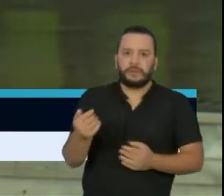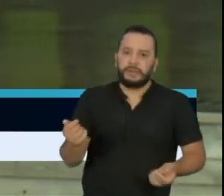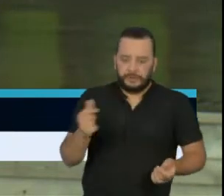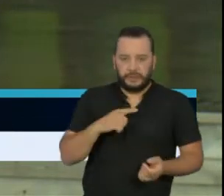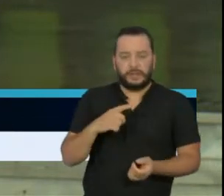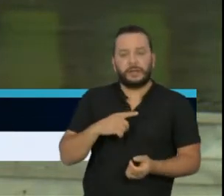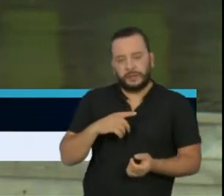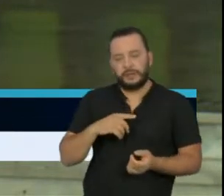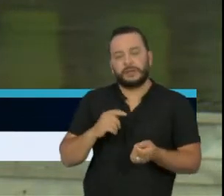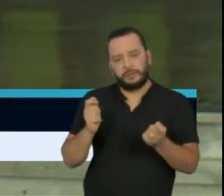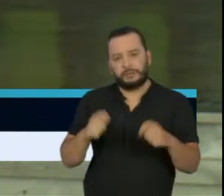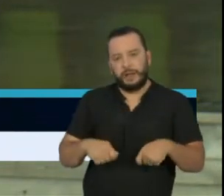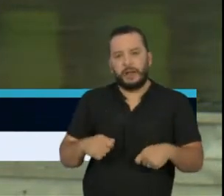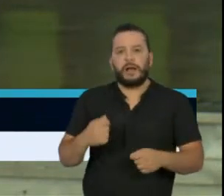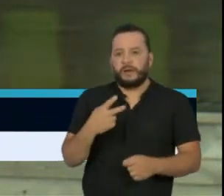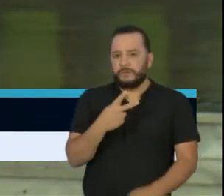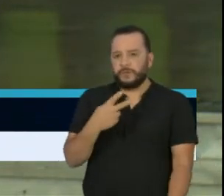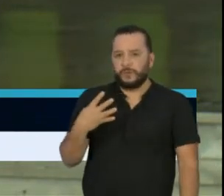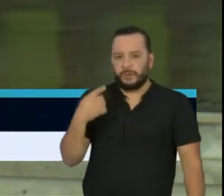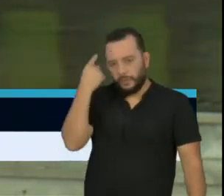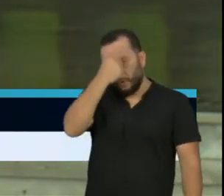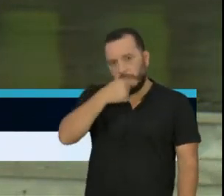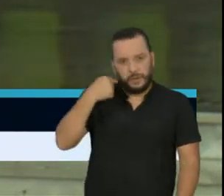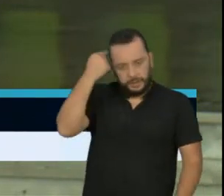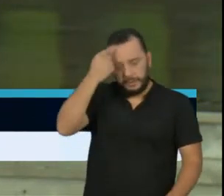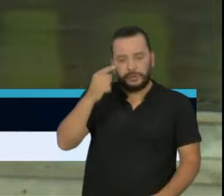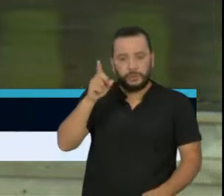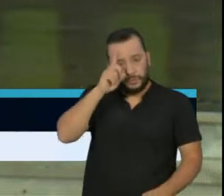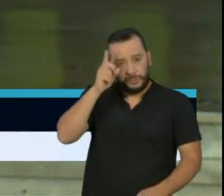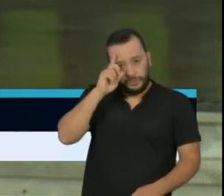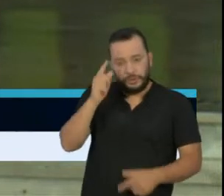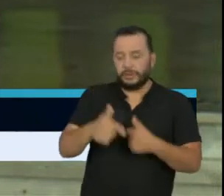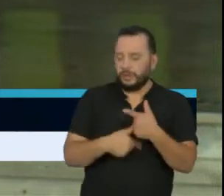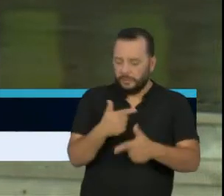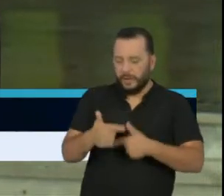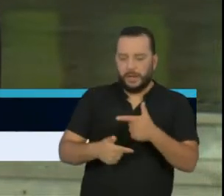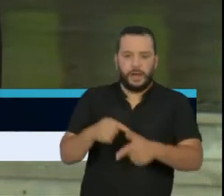trabalhar 24 horas por dia aqui na cidade de São Paulo.